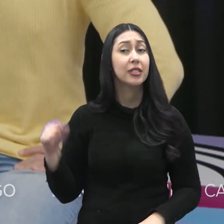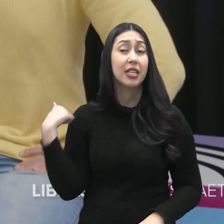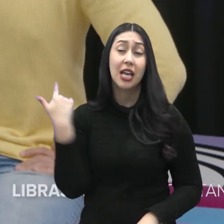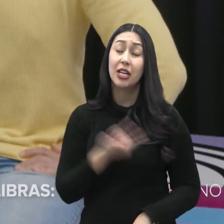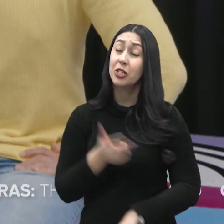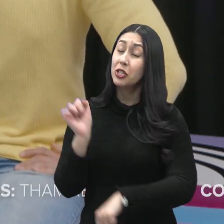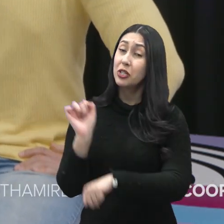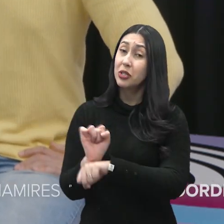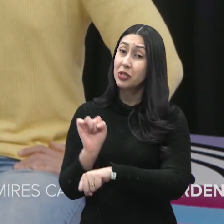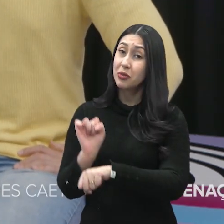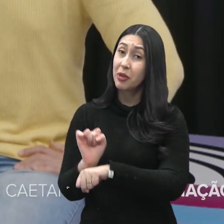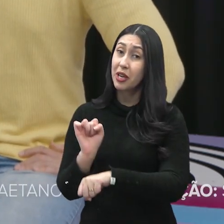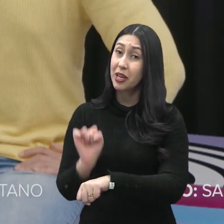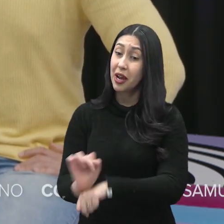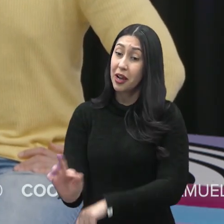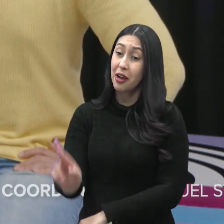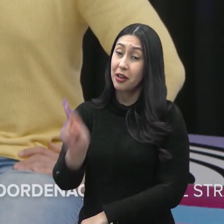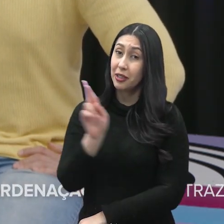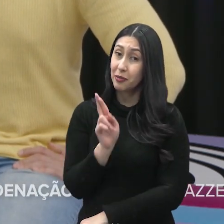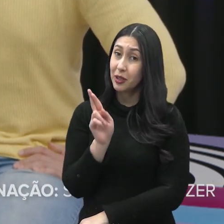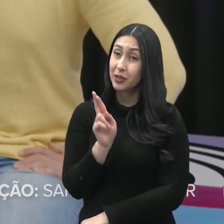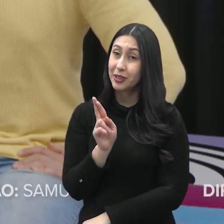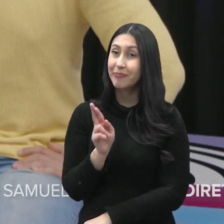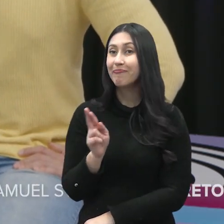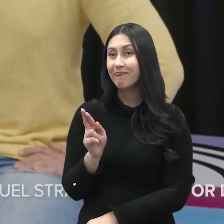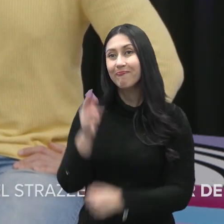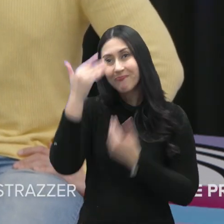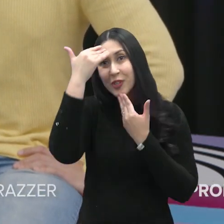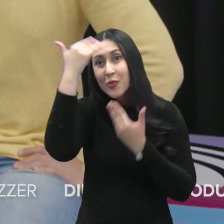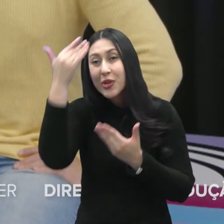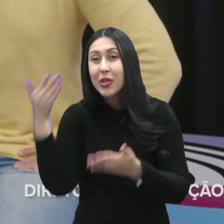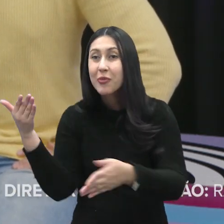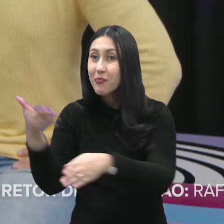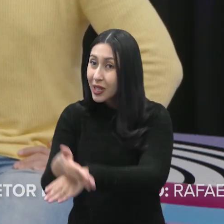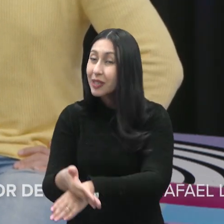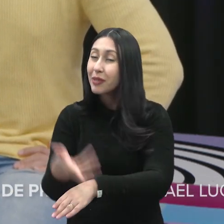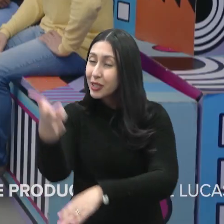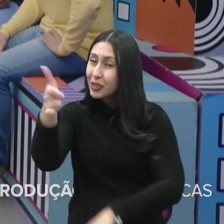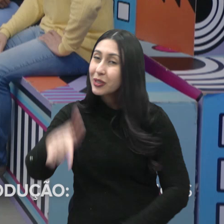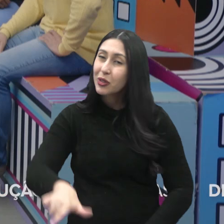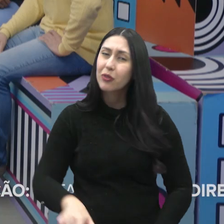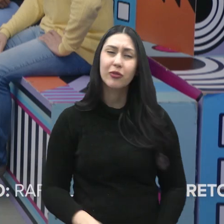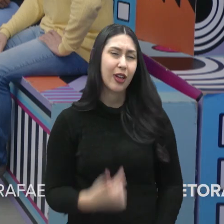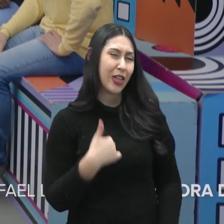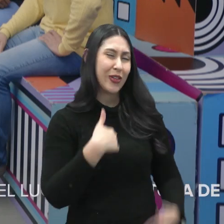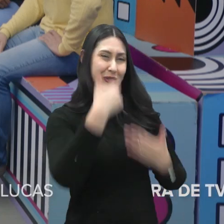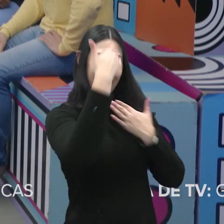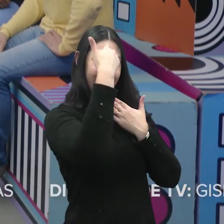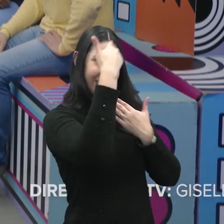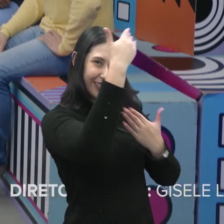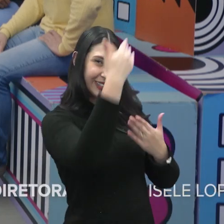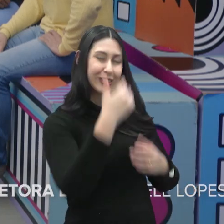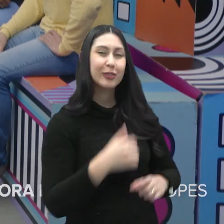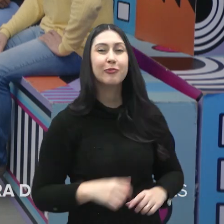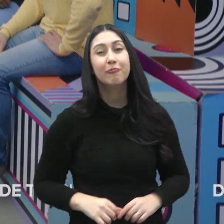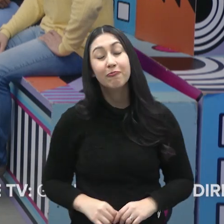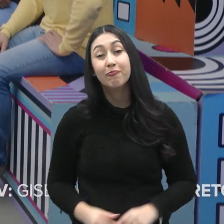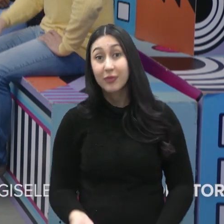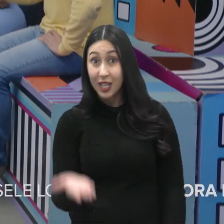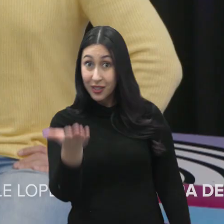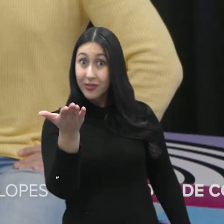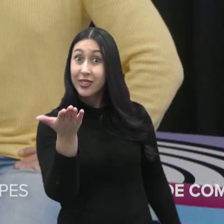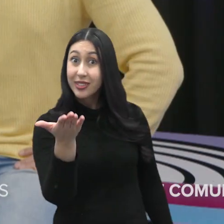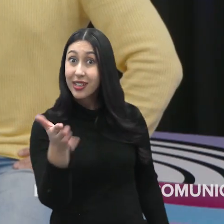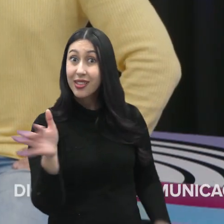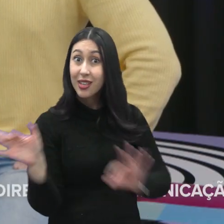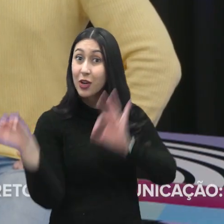e Com vamos certeza. ter que esperar aí para ver o resultado disso tudo. Rafael Hoffman, obrigado pela sua participação, que não tá ligado mais uma vez, meu amigo. Agradeço. Até a Muito próxima. obrigado.